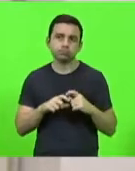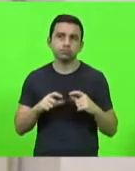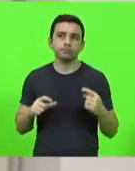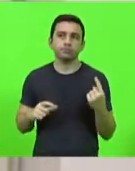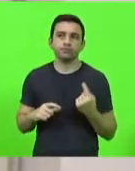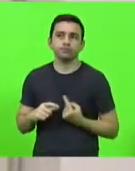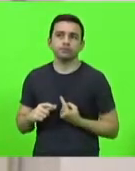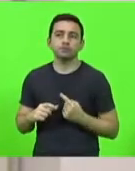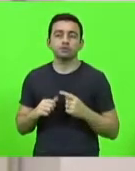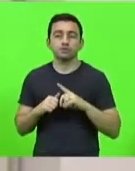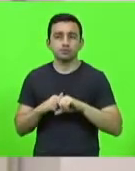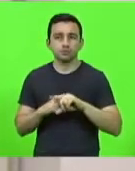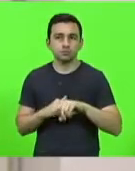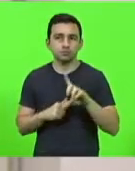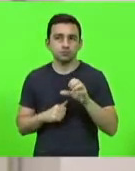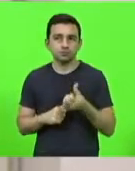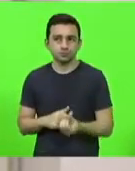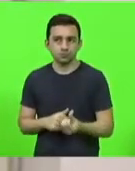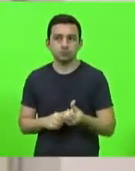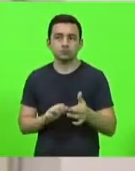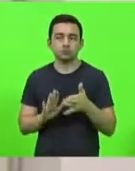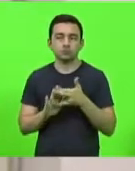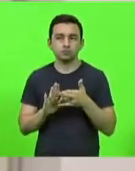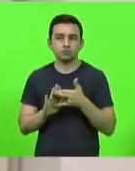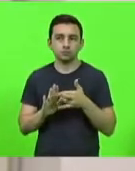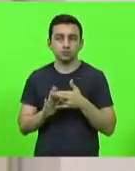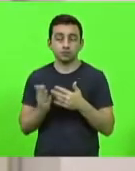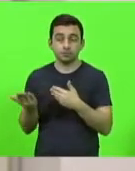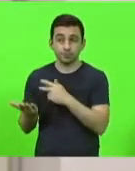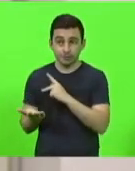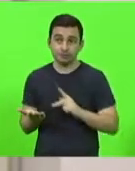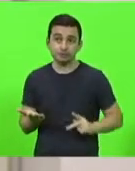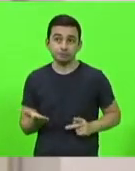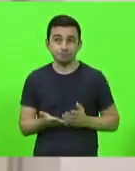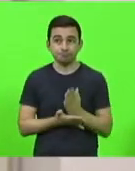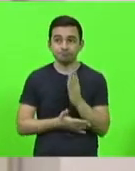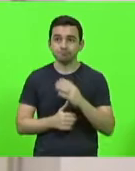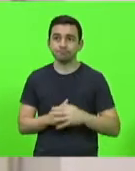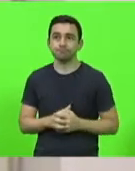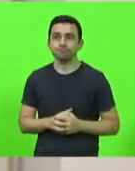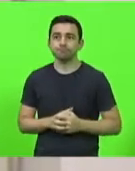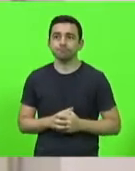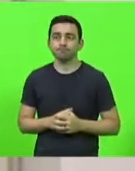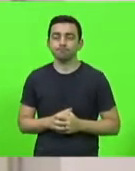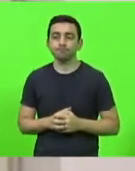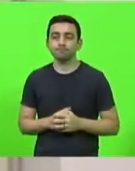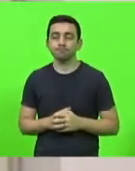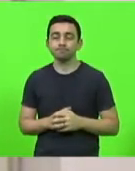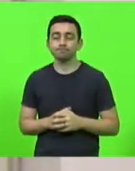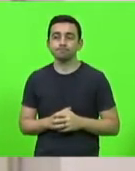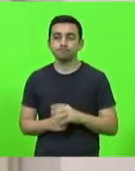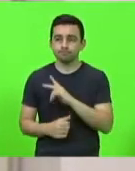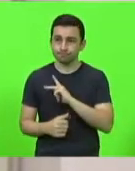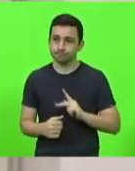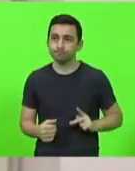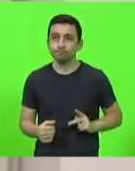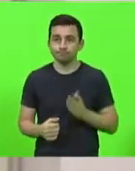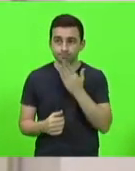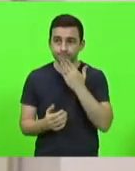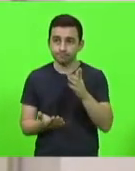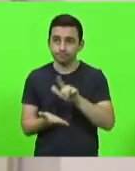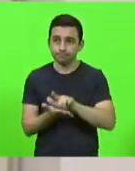parágrafo primeiro do artigo 106 do Regimento Interno, o senhor presidente deu as por aprovadas. Expediente. O senhor presidente solicitou que se